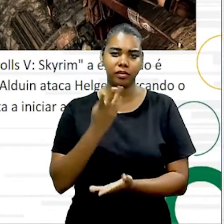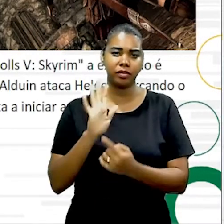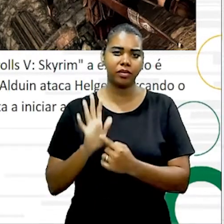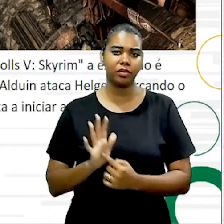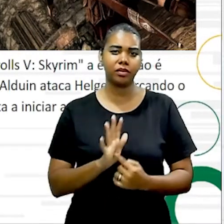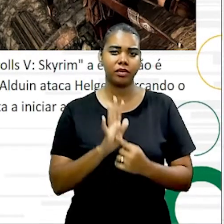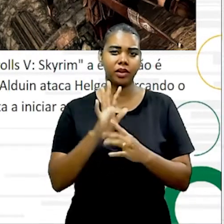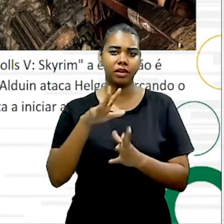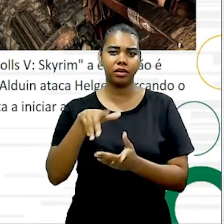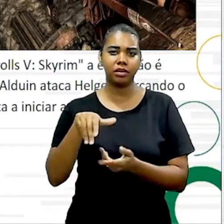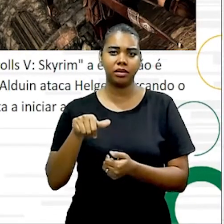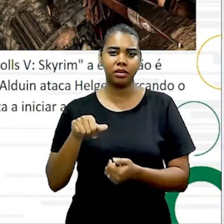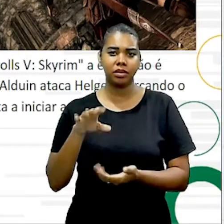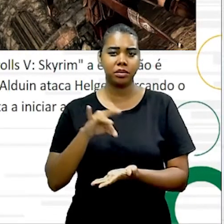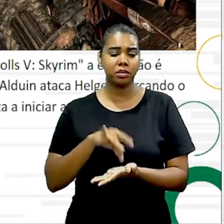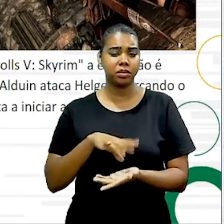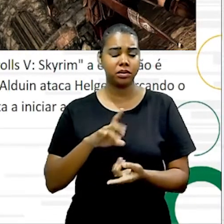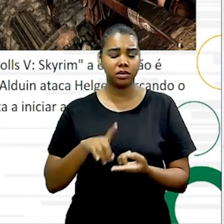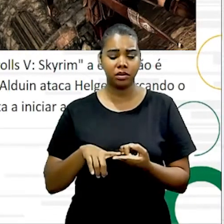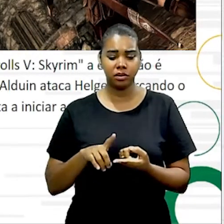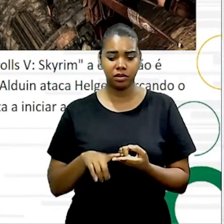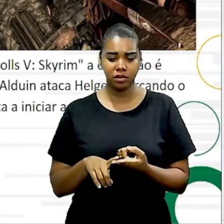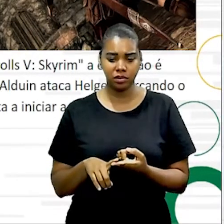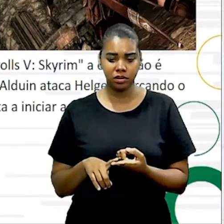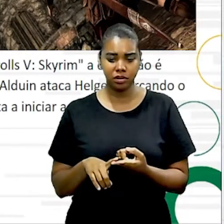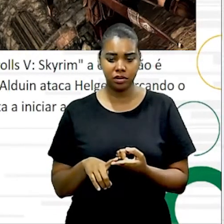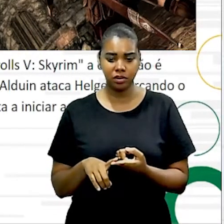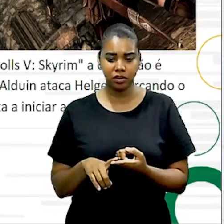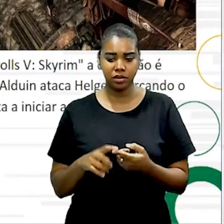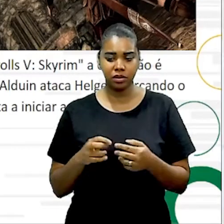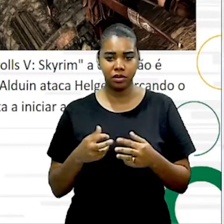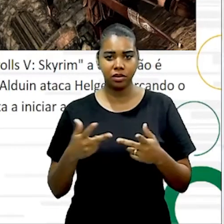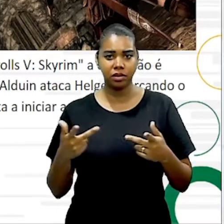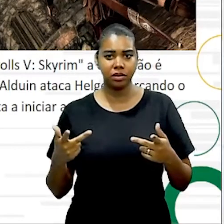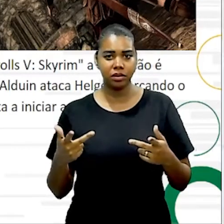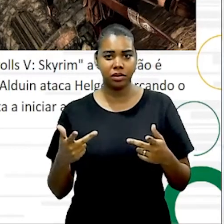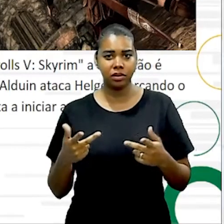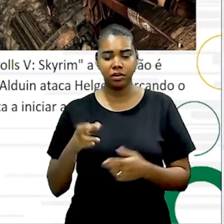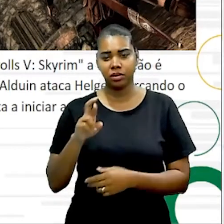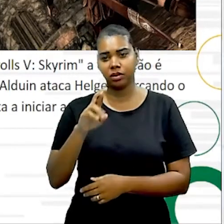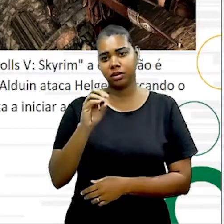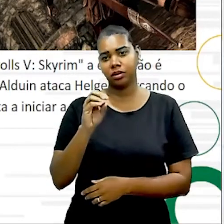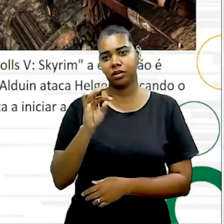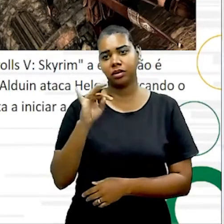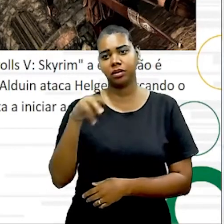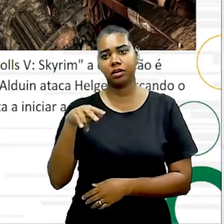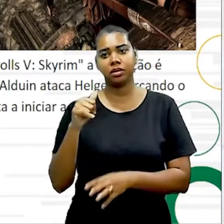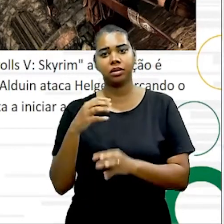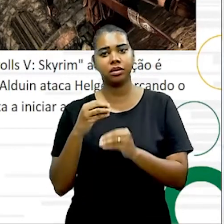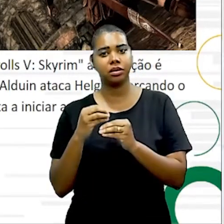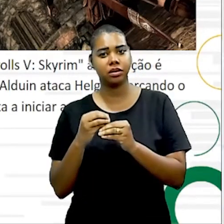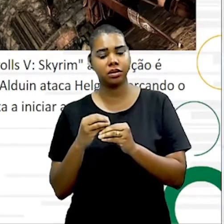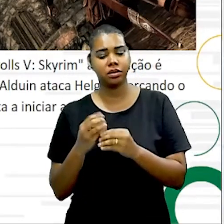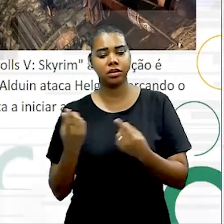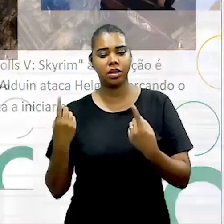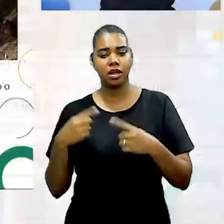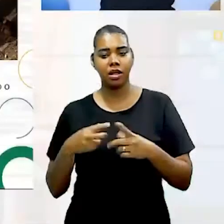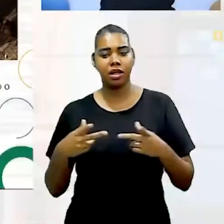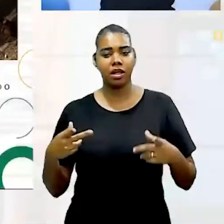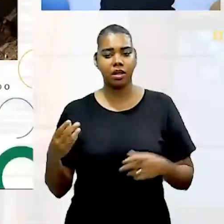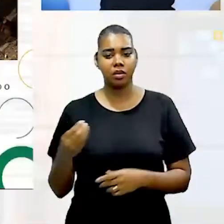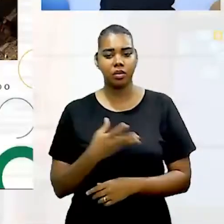daquele mundo. É chamado de qualquer coisa que tire ele da rotina do herói, impedindo para algo novo.